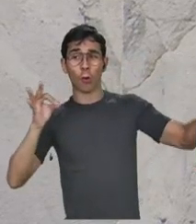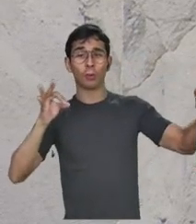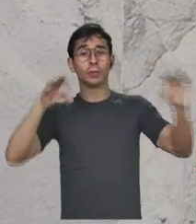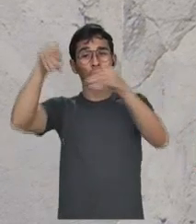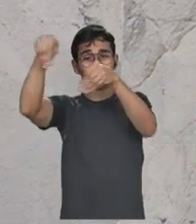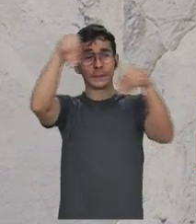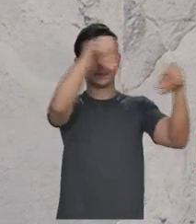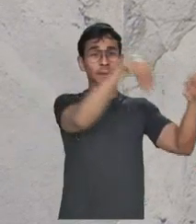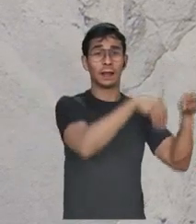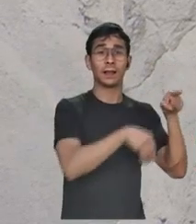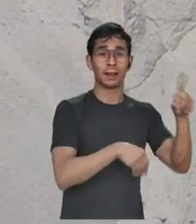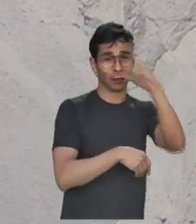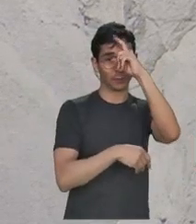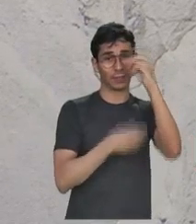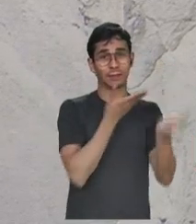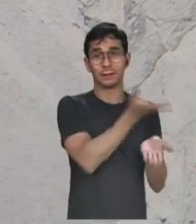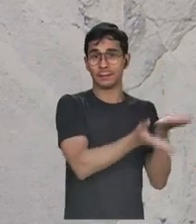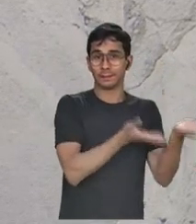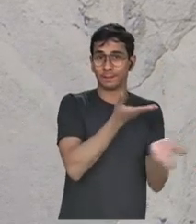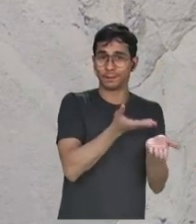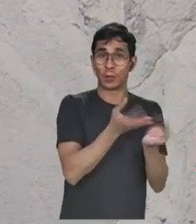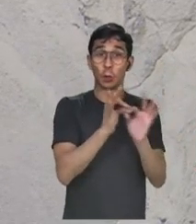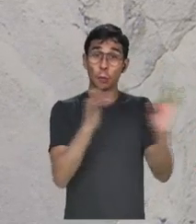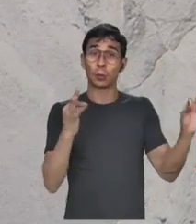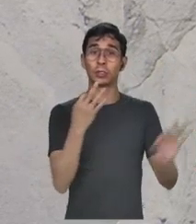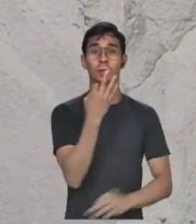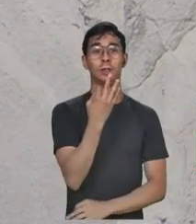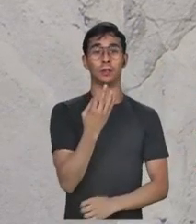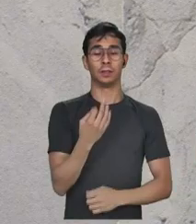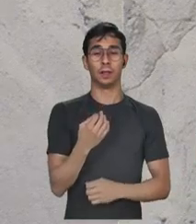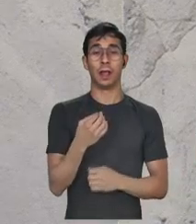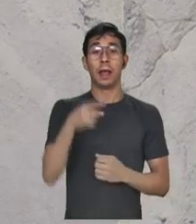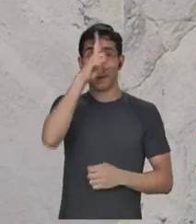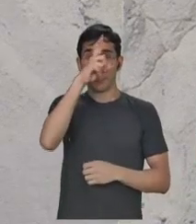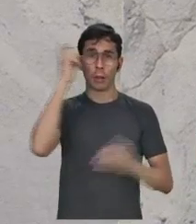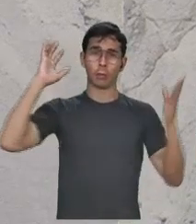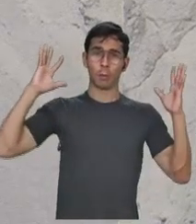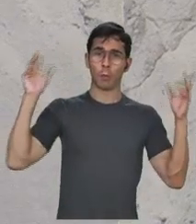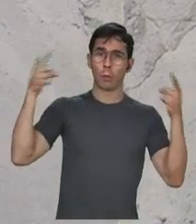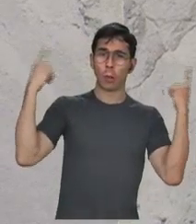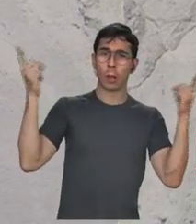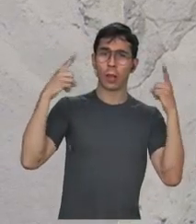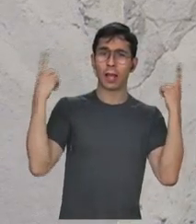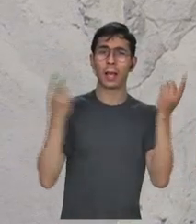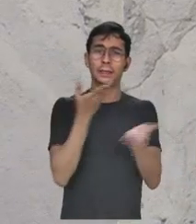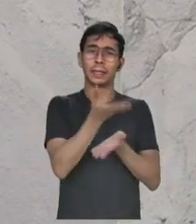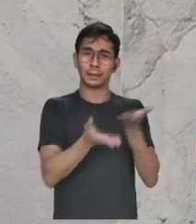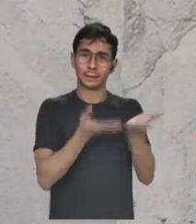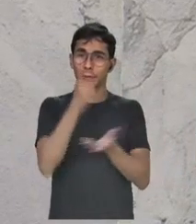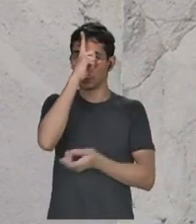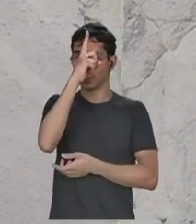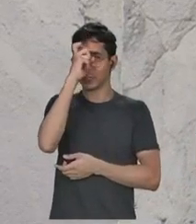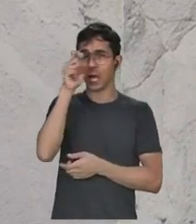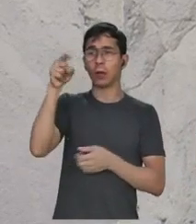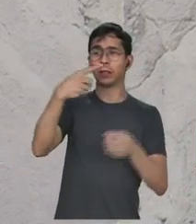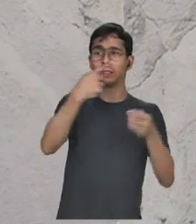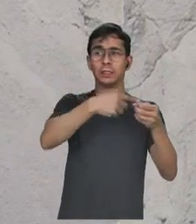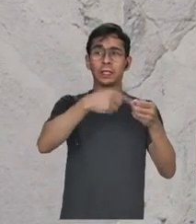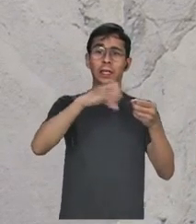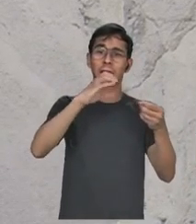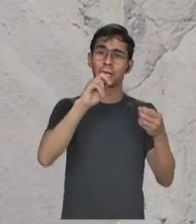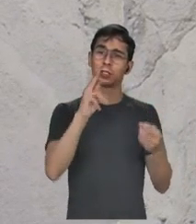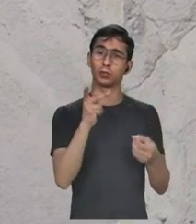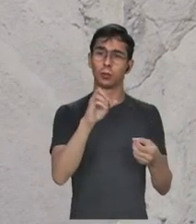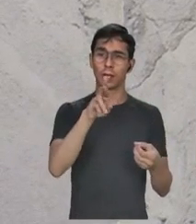ambulâncias que estão prestando serviço para os hospitais não só para lá como cachoeirinha como pirituba como vila